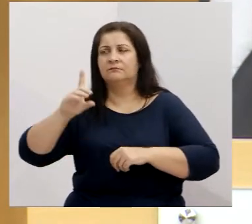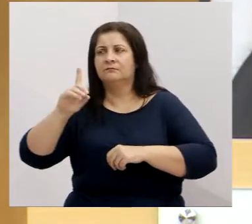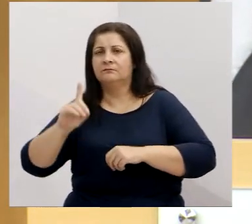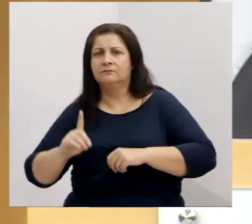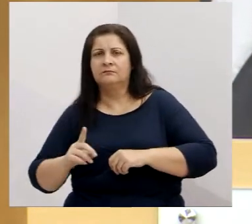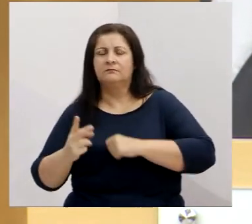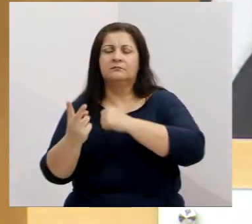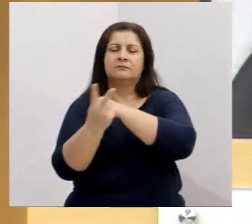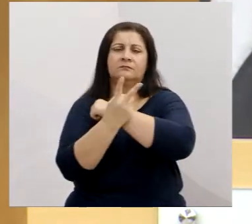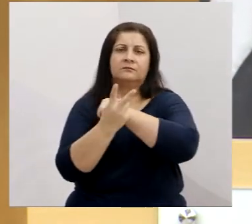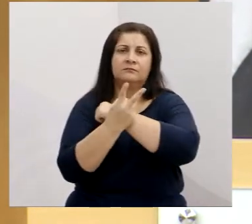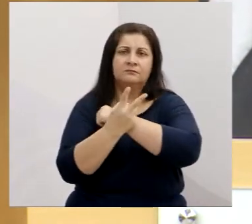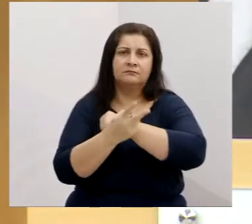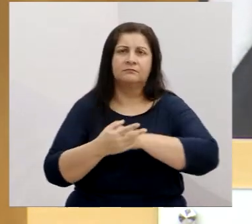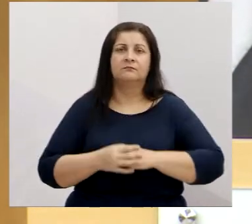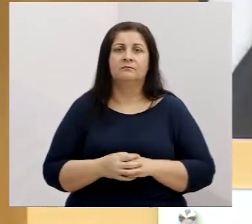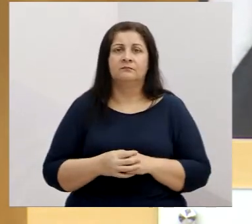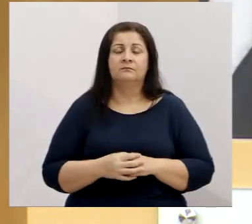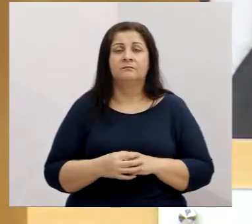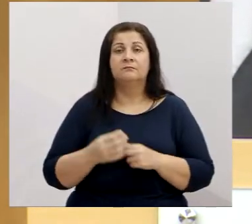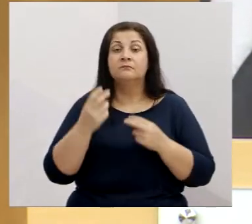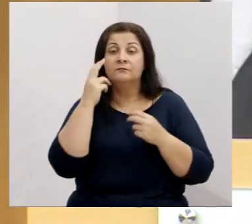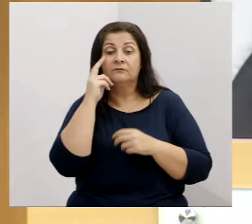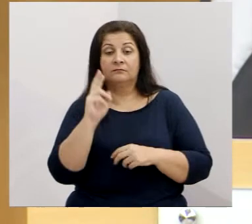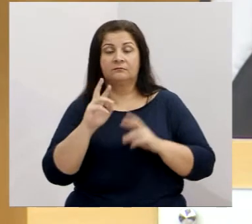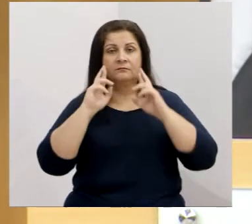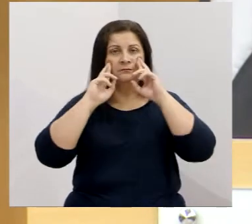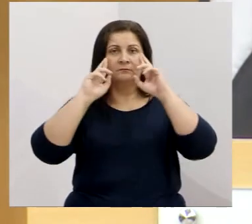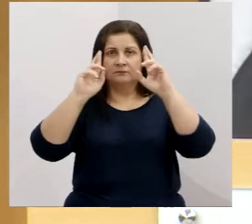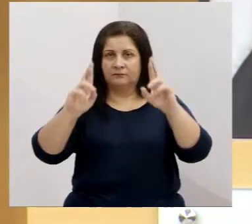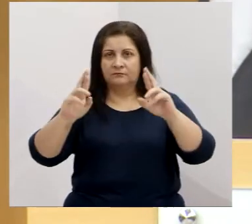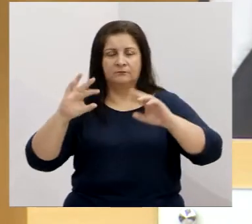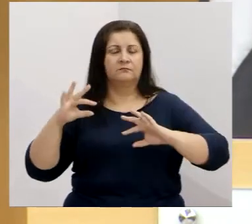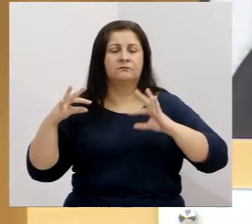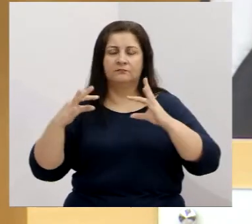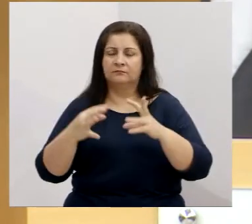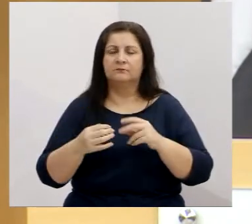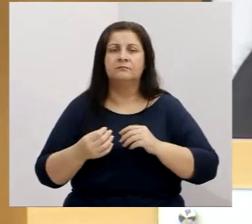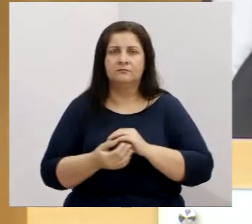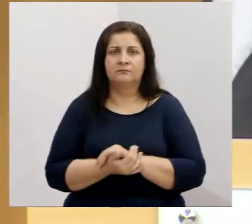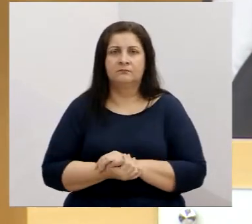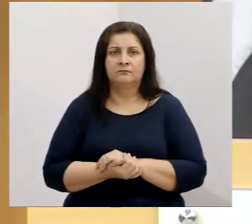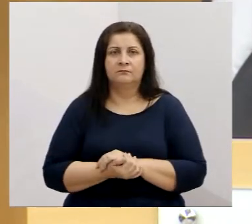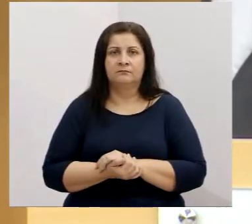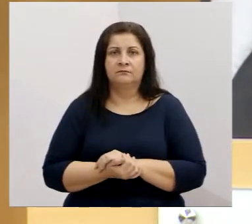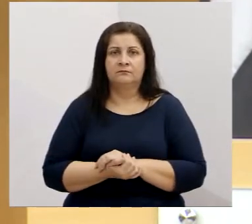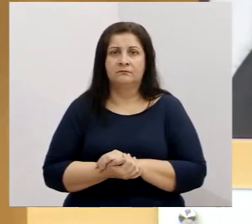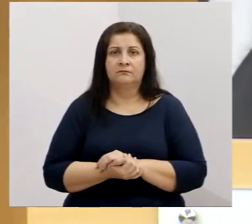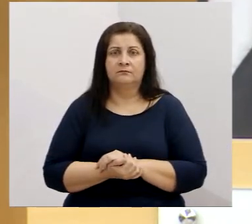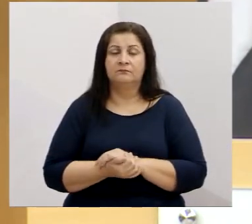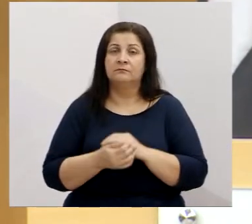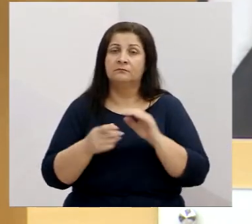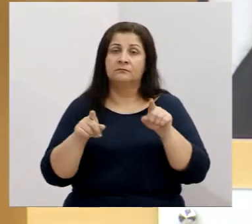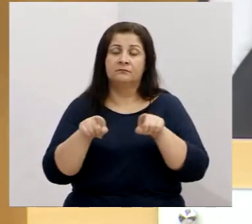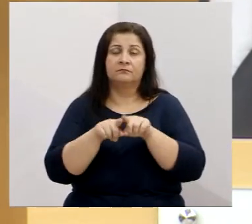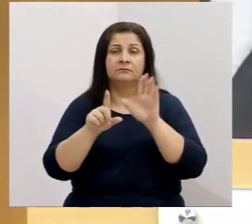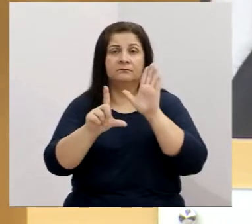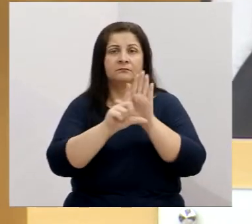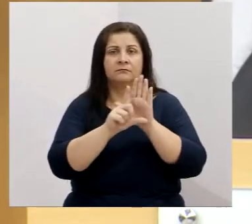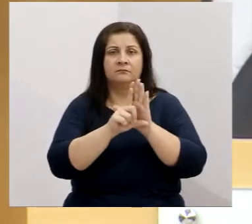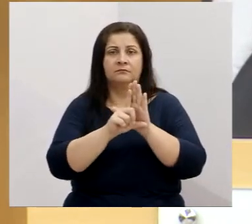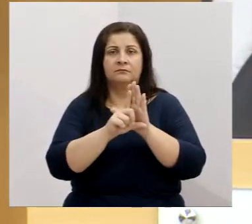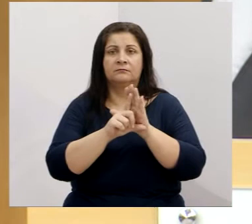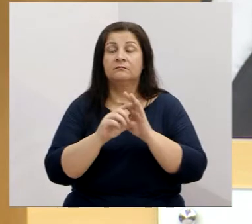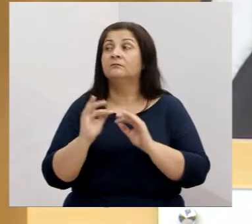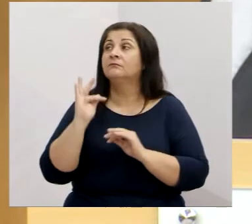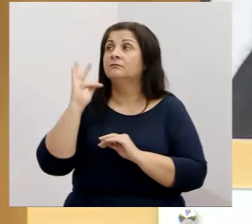direito sobre as proteções sobre olhar responsável de todos os nossos sobre a legislação e o que a gente quer deixar para